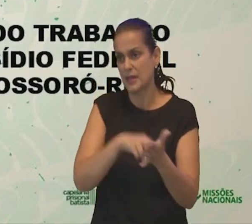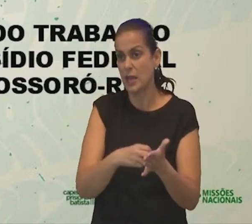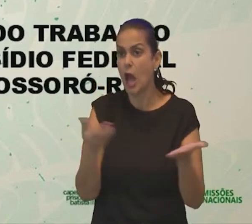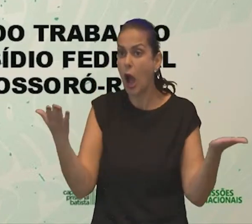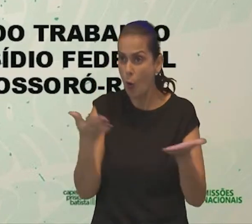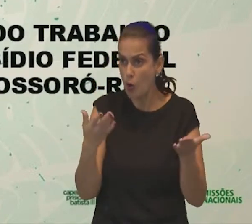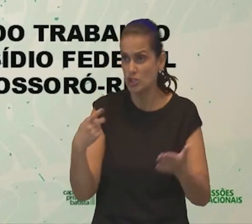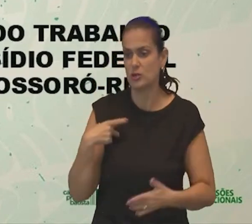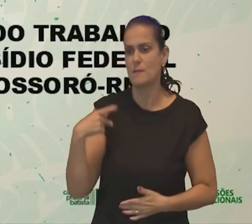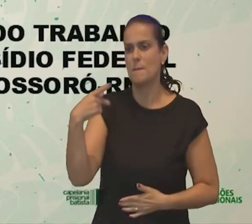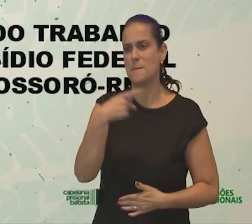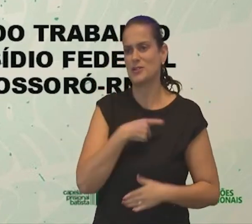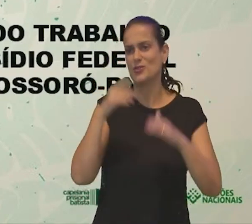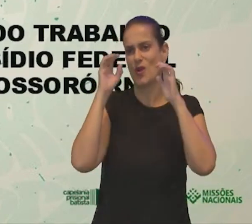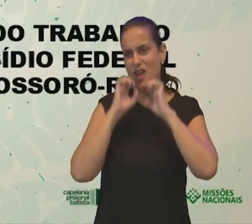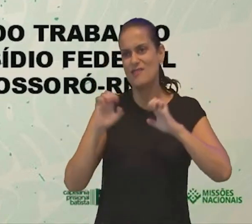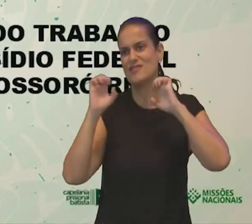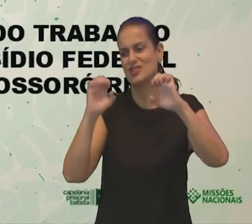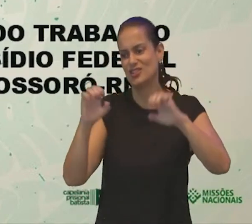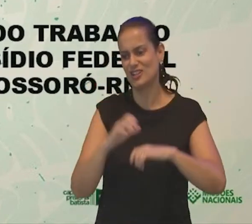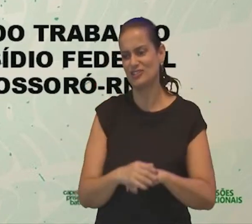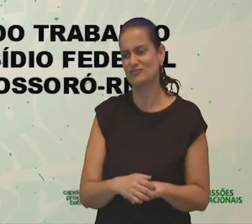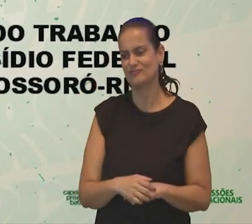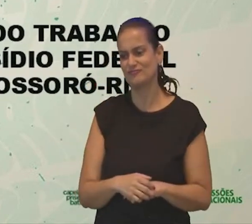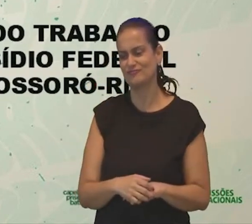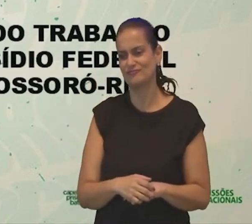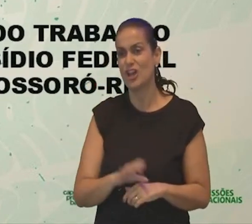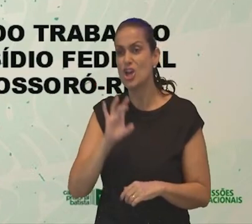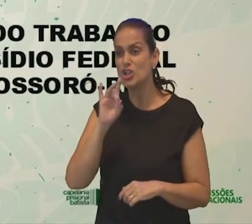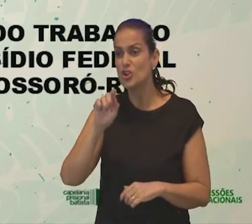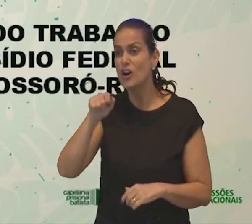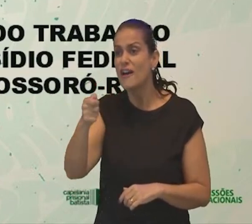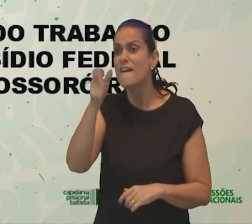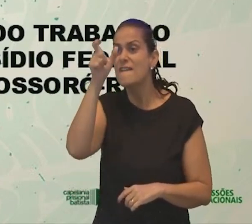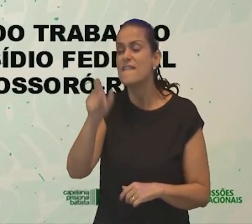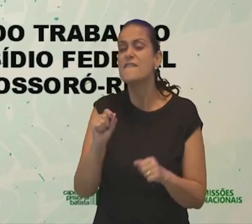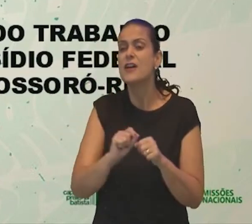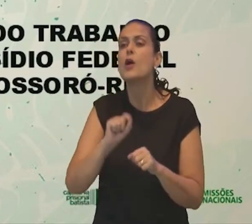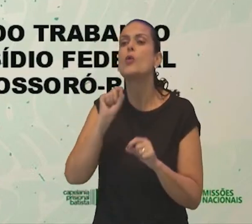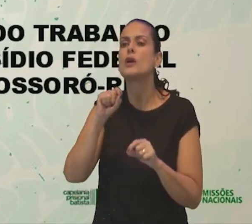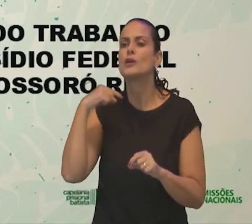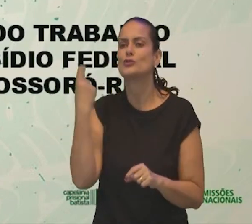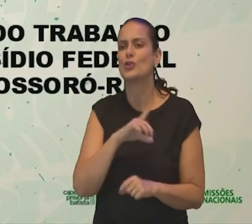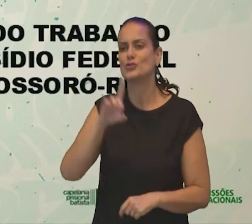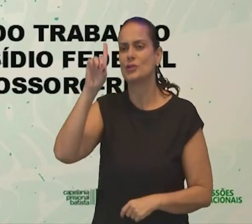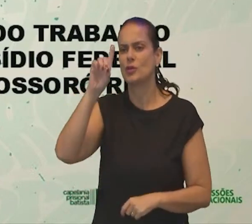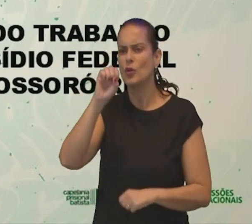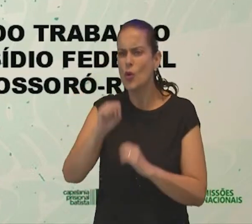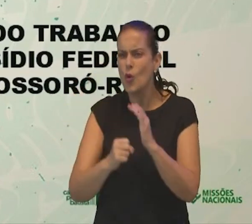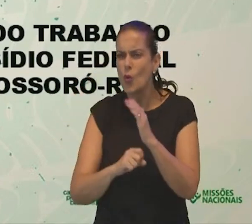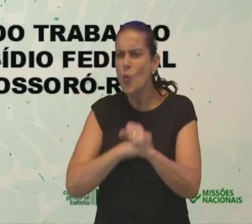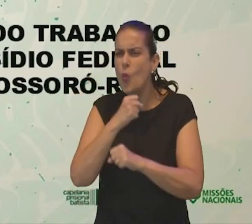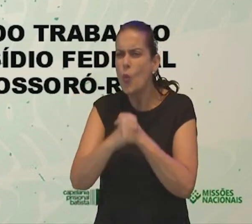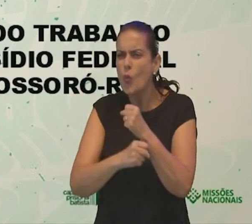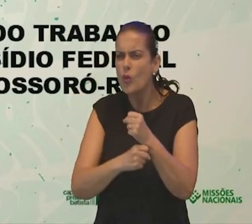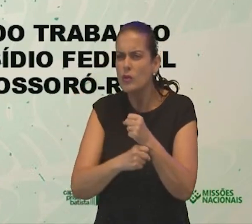irmãos? Isso, só quem pode fazer é o nosso Deus. Quantos anos ele respondia?